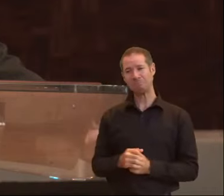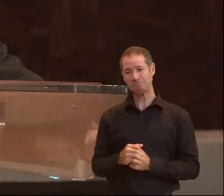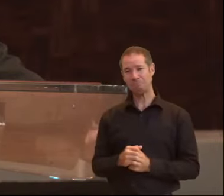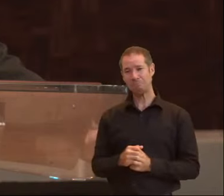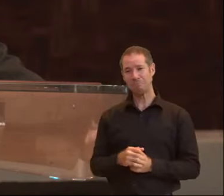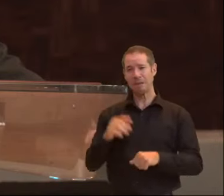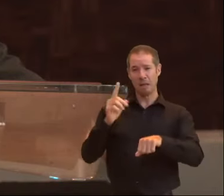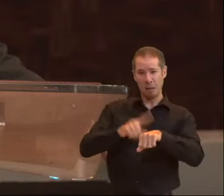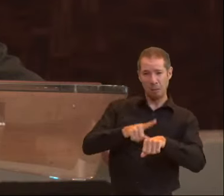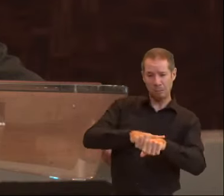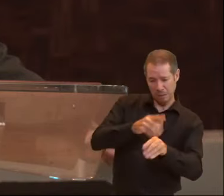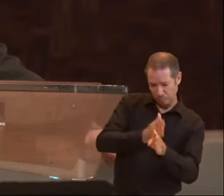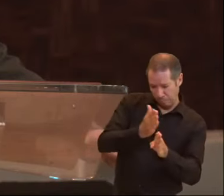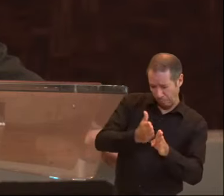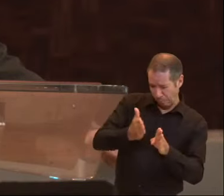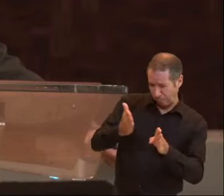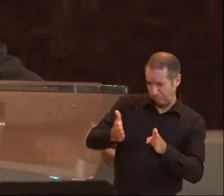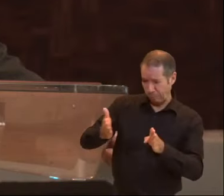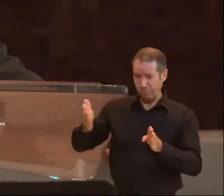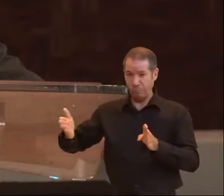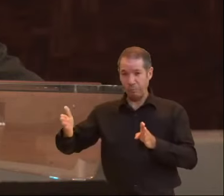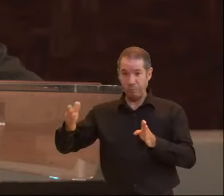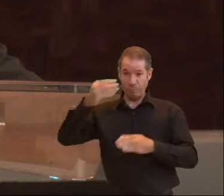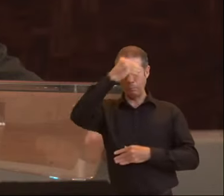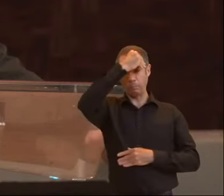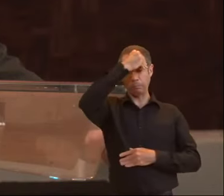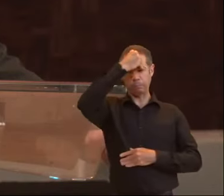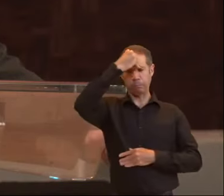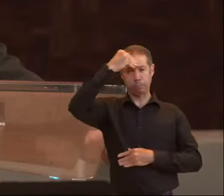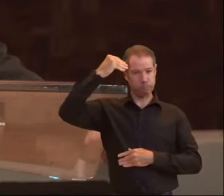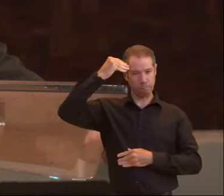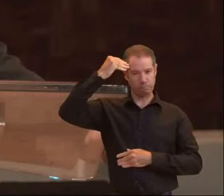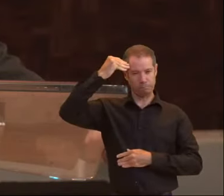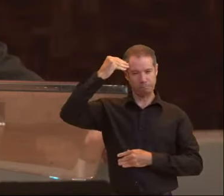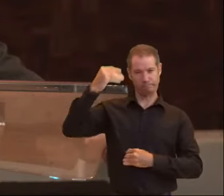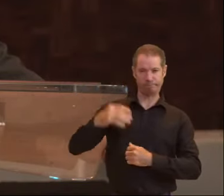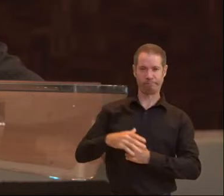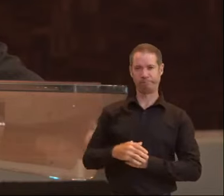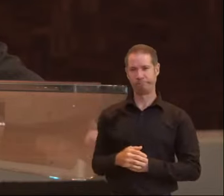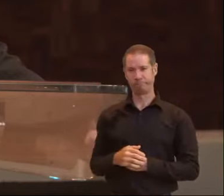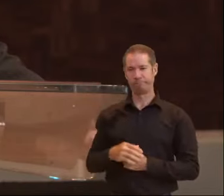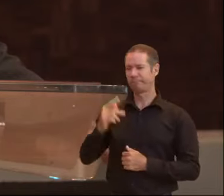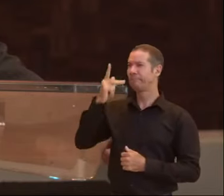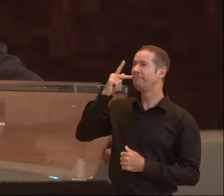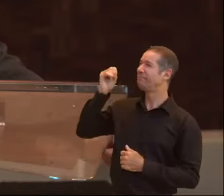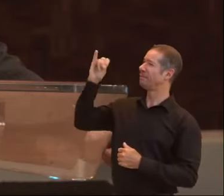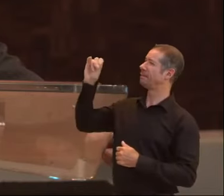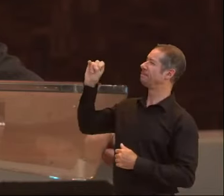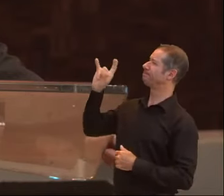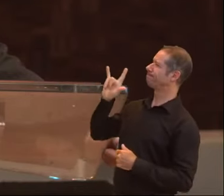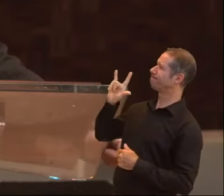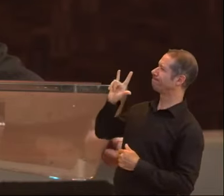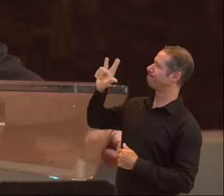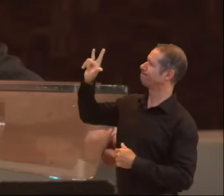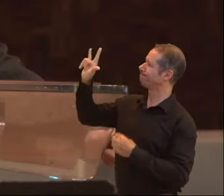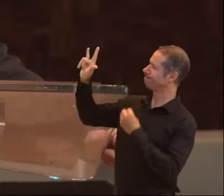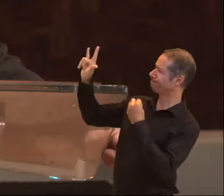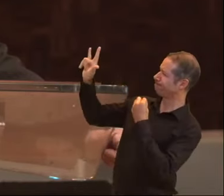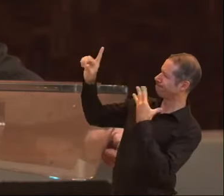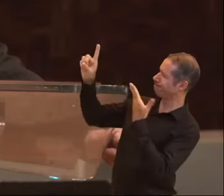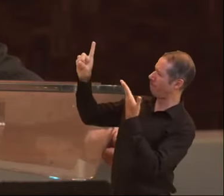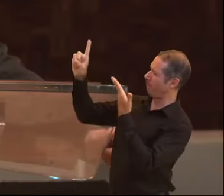E o tempo passa e nós vamos nos esquecendo. Pai amado, Pai